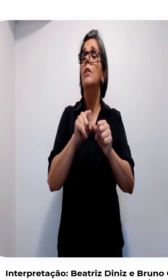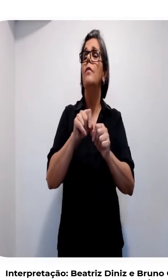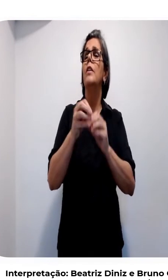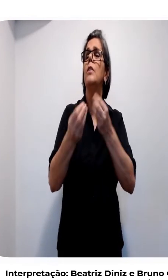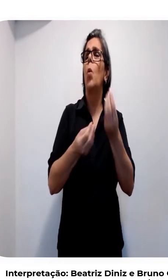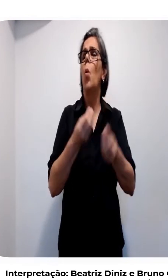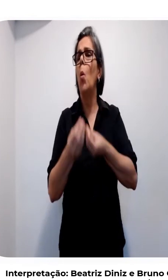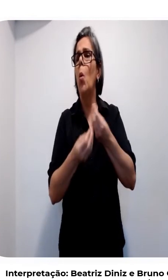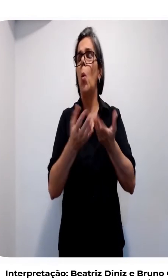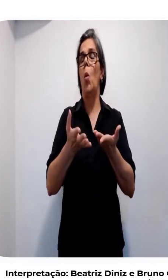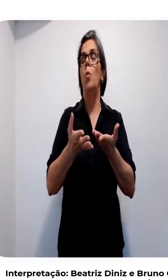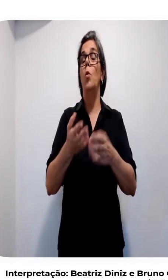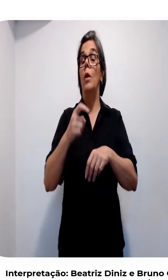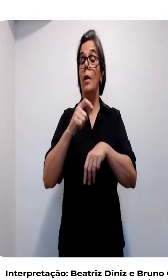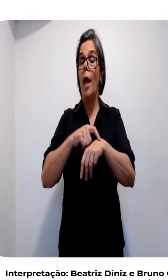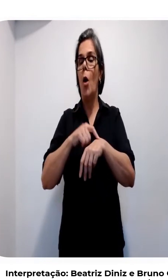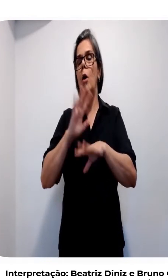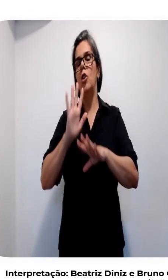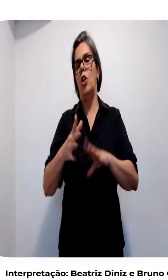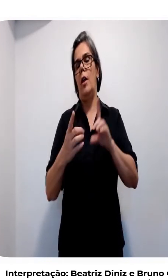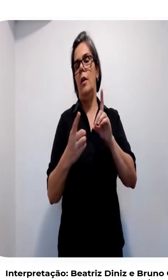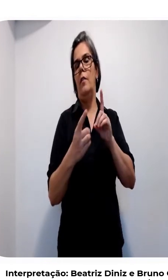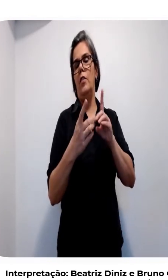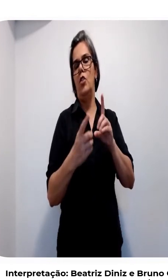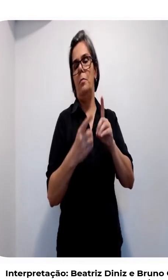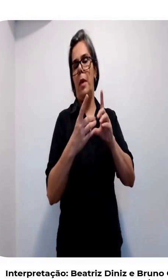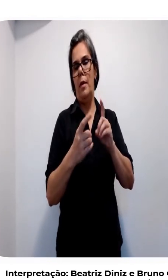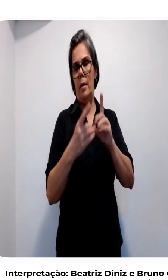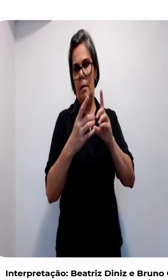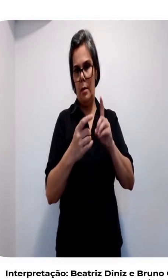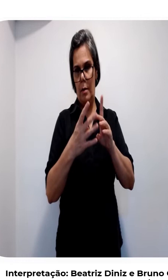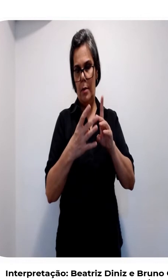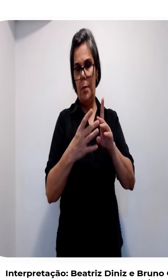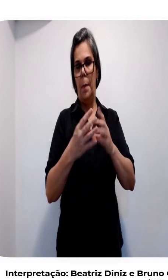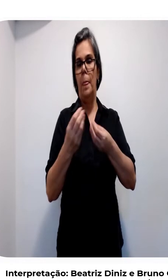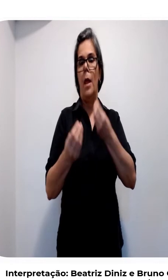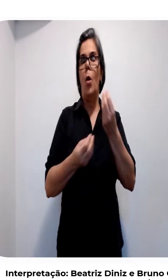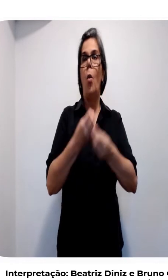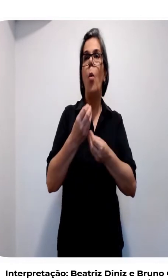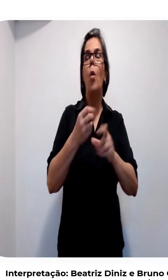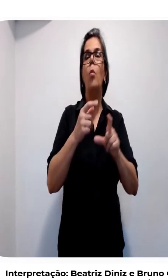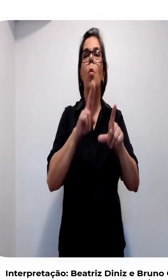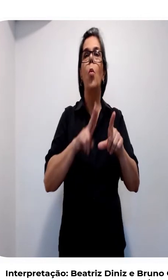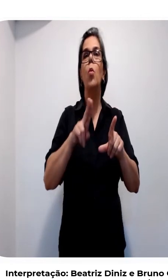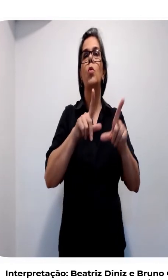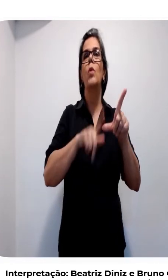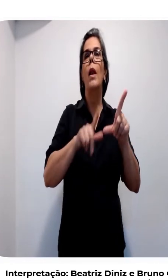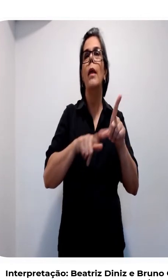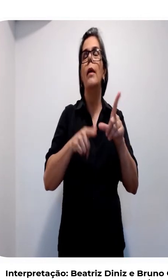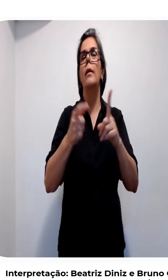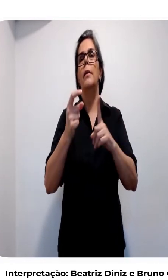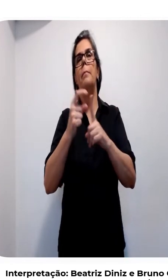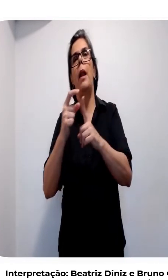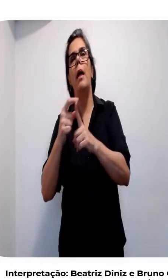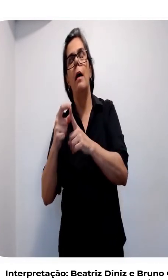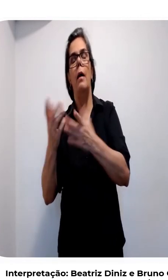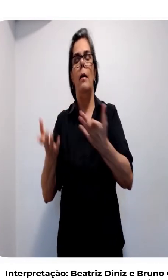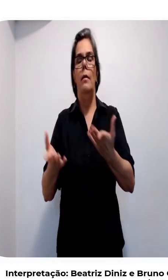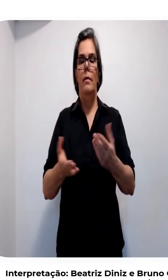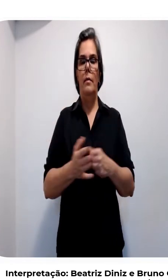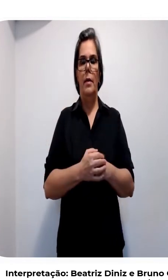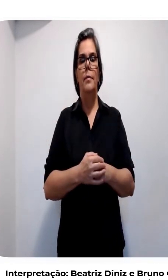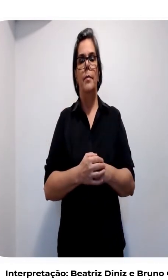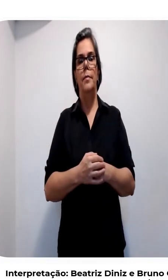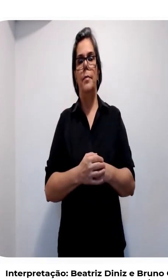vou dando também aquele feedback com relação às vezes ao traçado de alguma letra, alguma palavra,